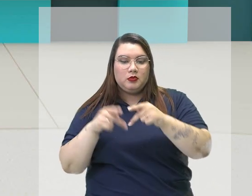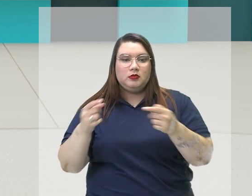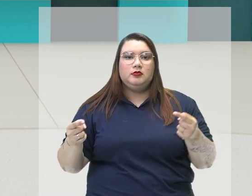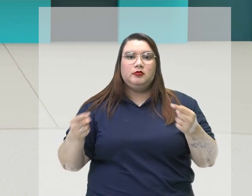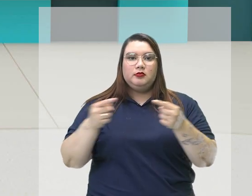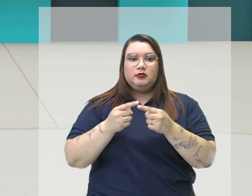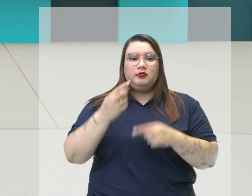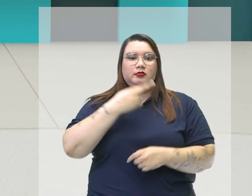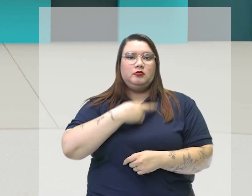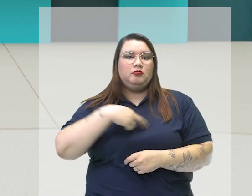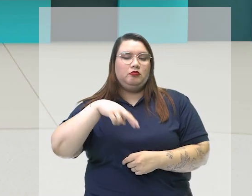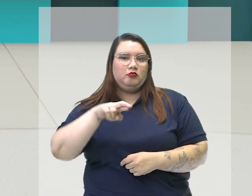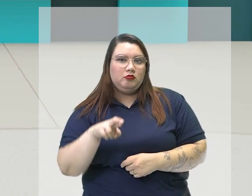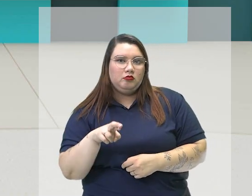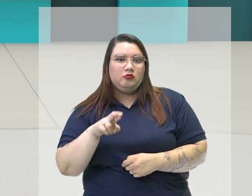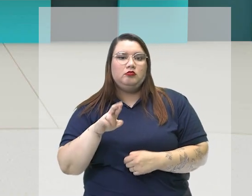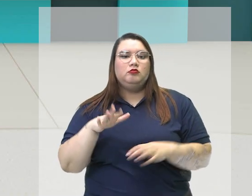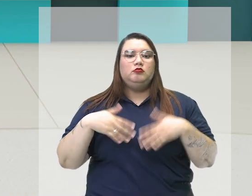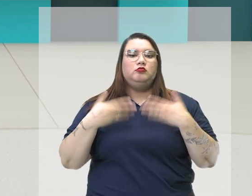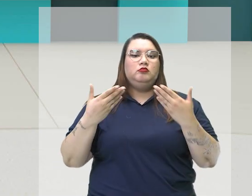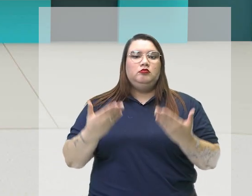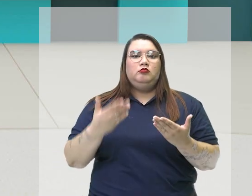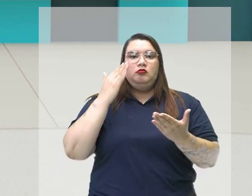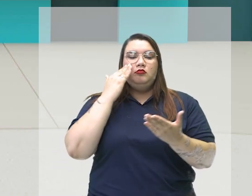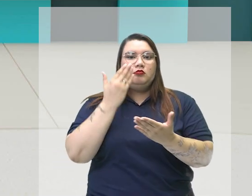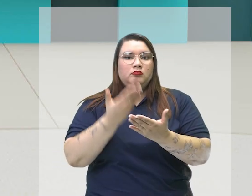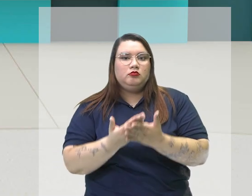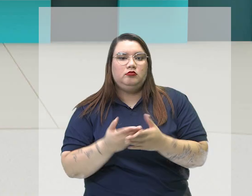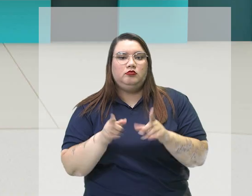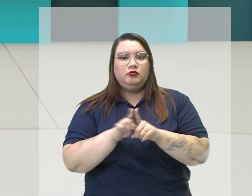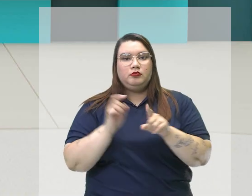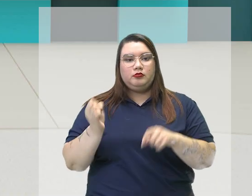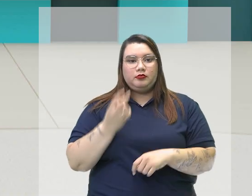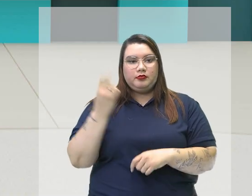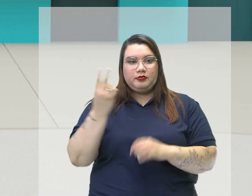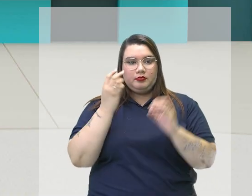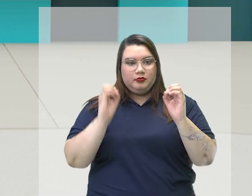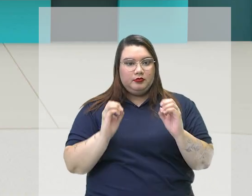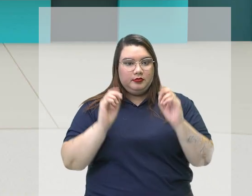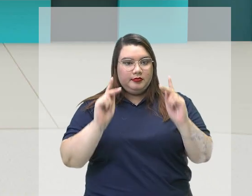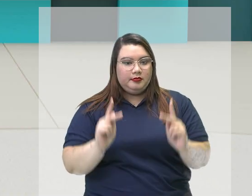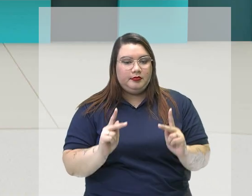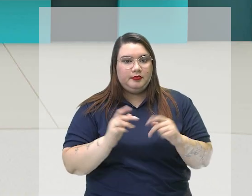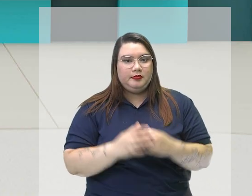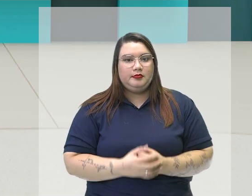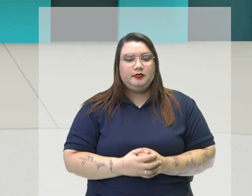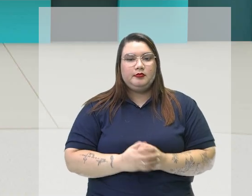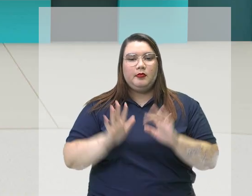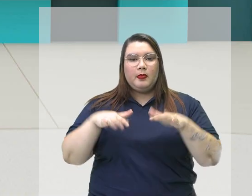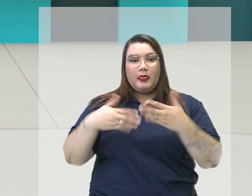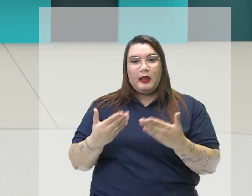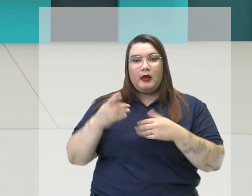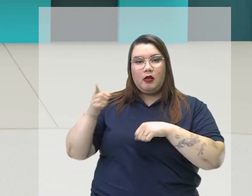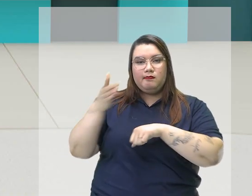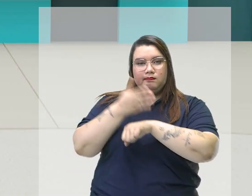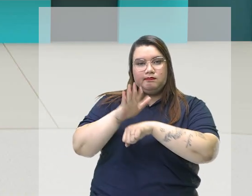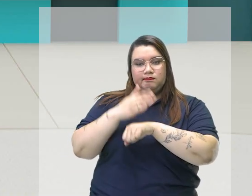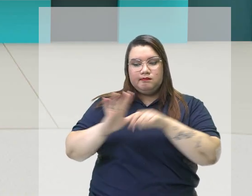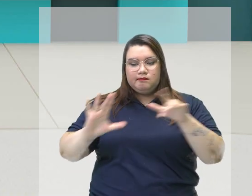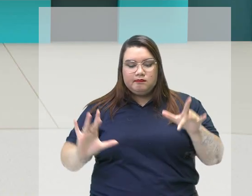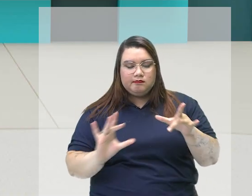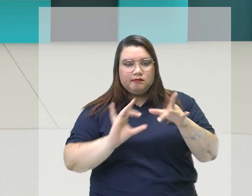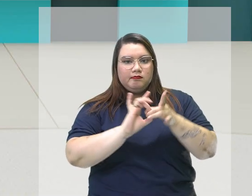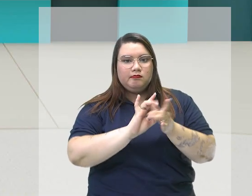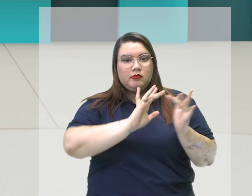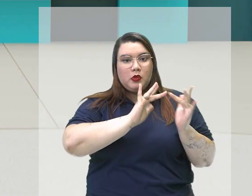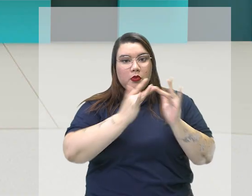povo, a sua questão religiosa, né? As suas crenças, os seus valores, tá certo? E essas práticas,